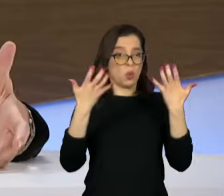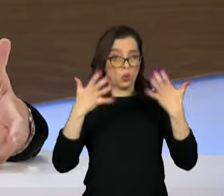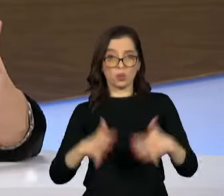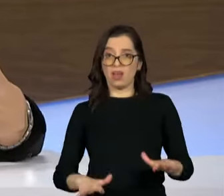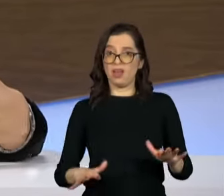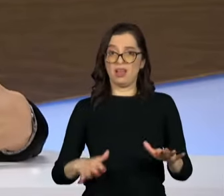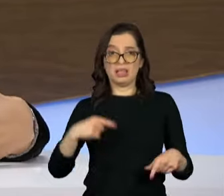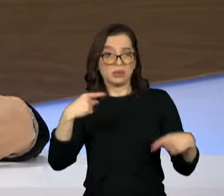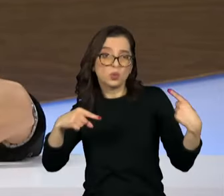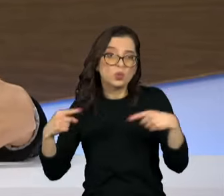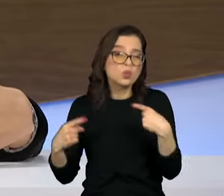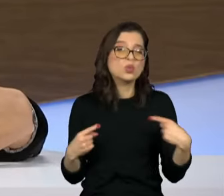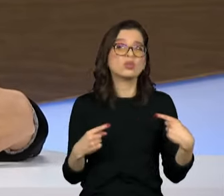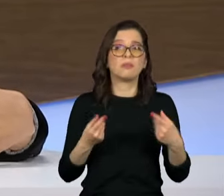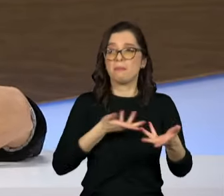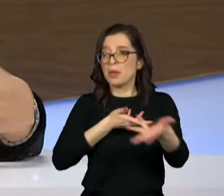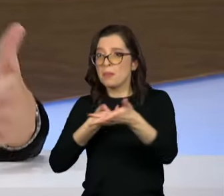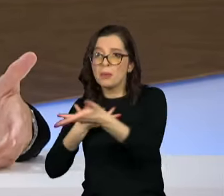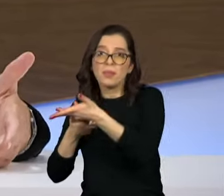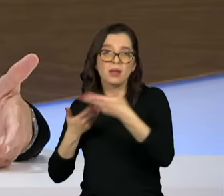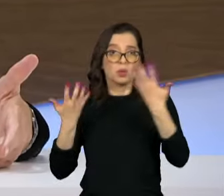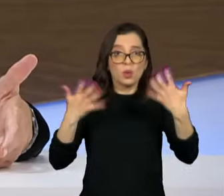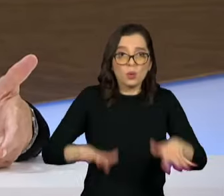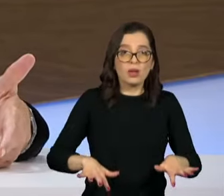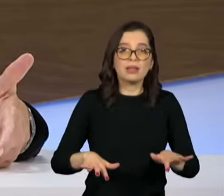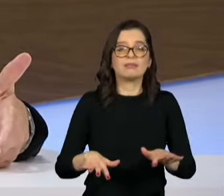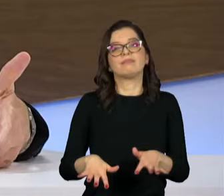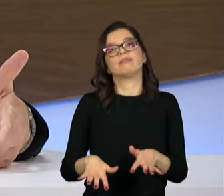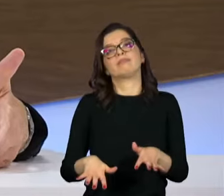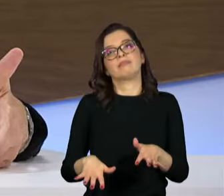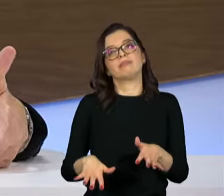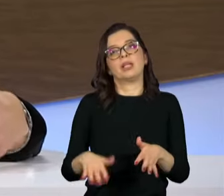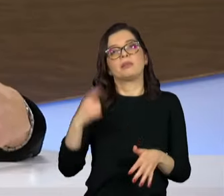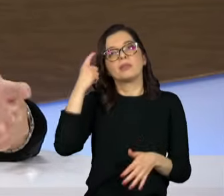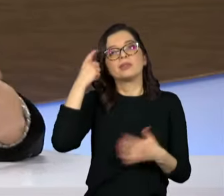e de troca. O senhor acredita que é possível reconstruir isso,